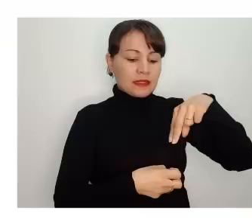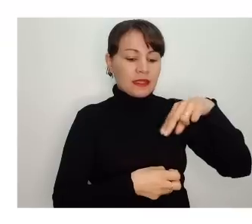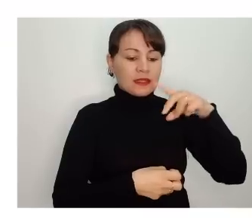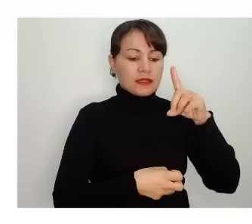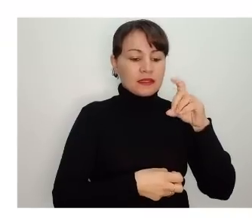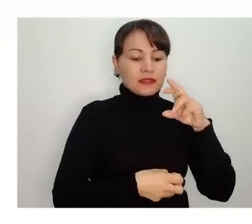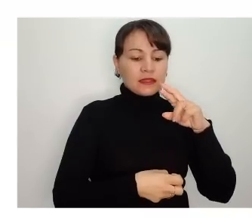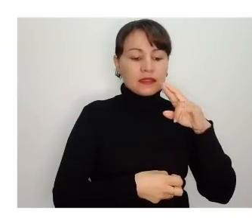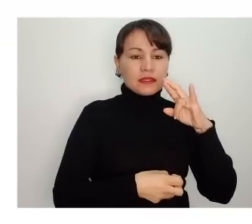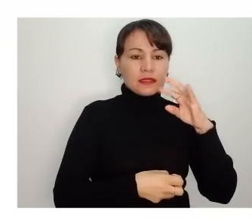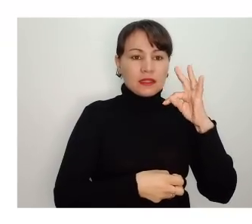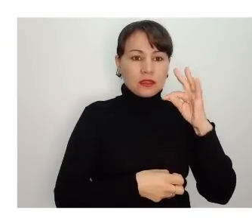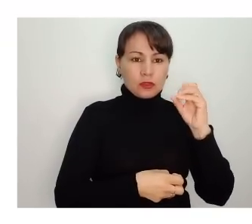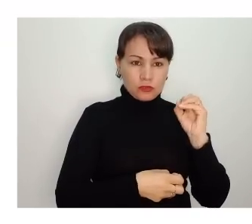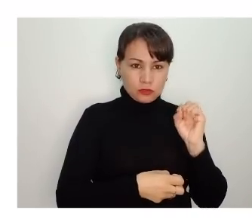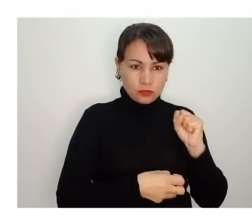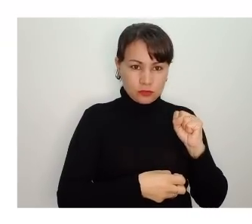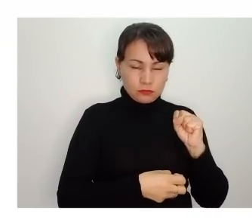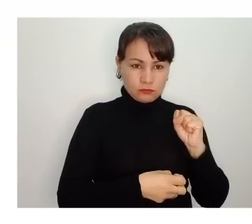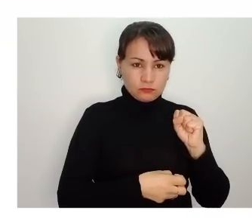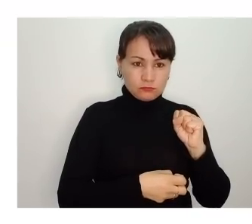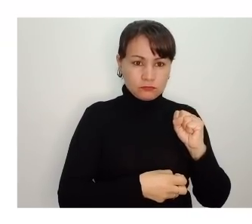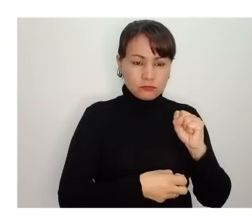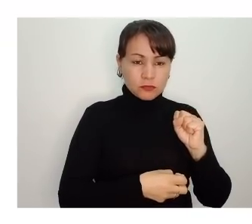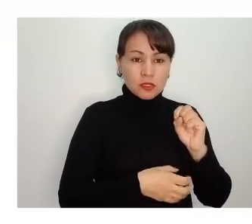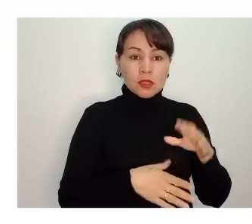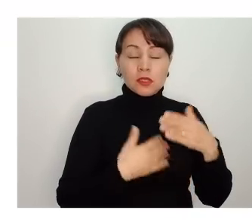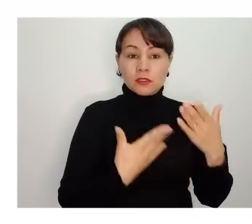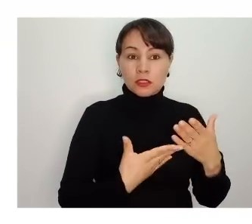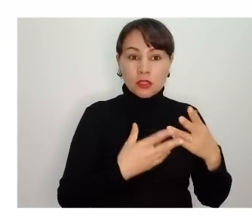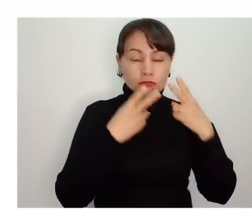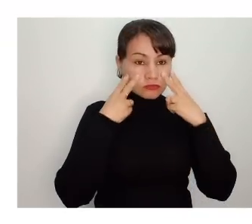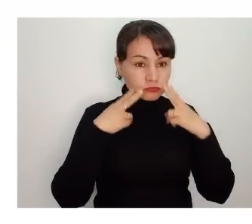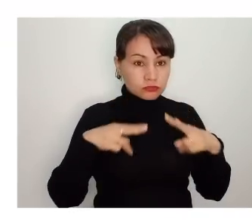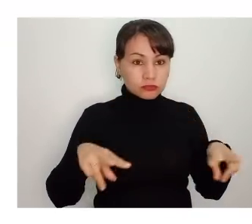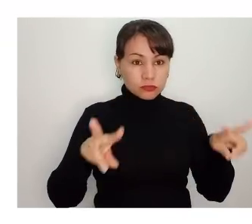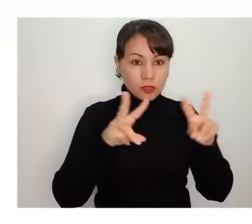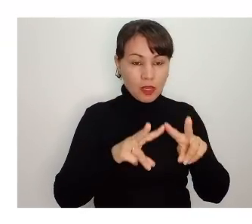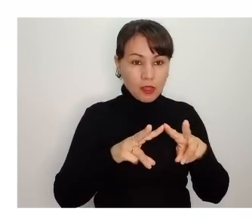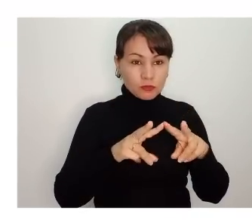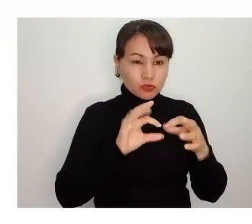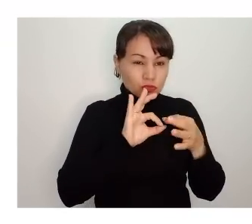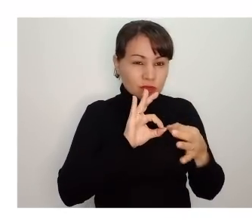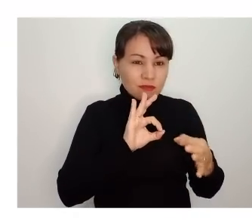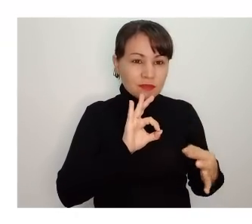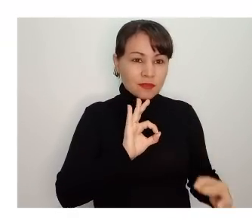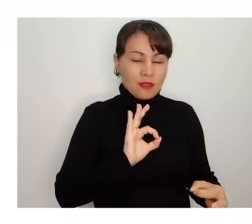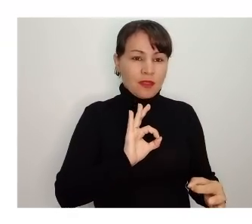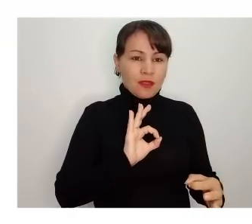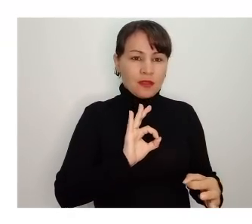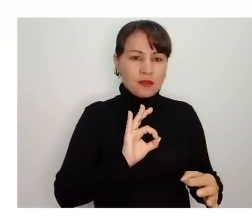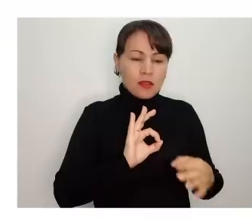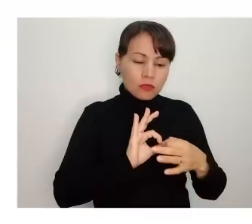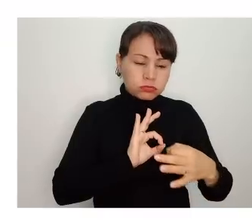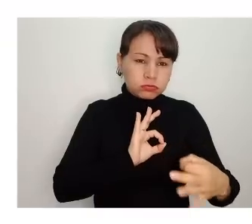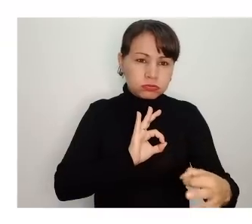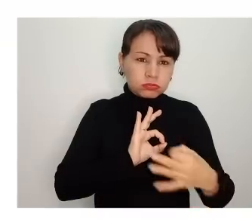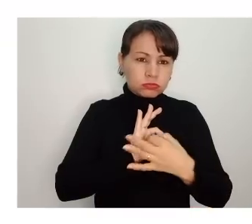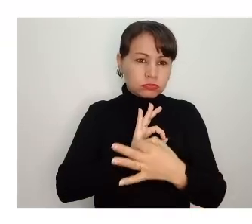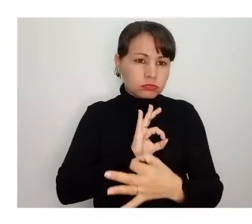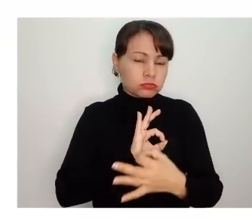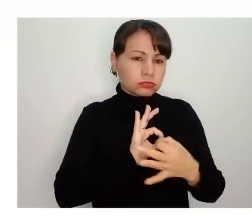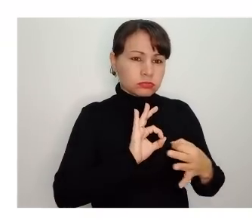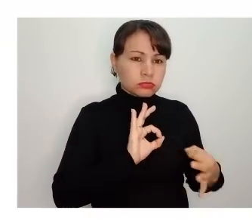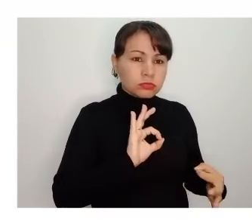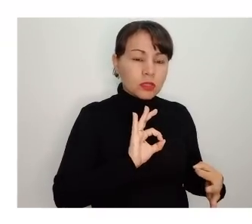ao seu lado, que são esses prolongamentos. Se nós olharmos com detalhes esses